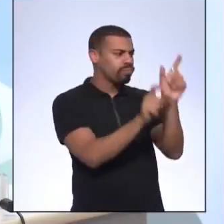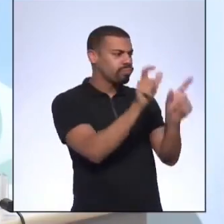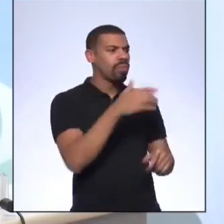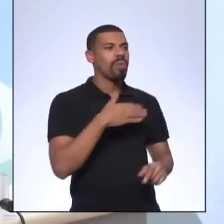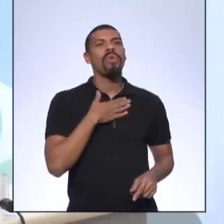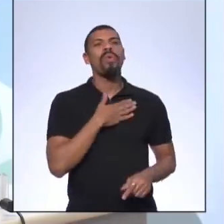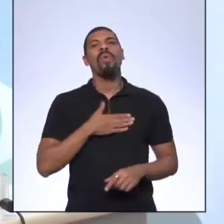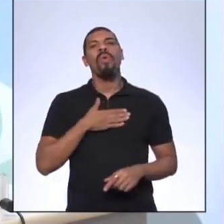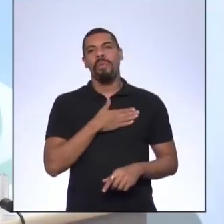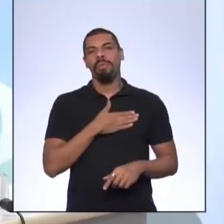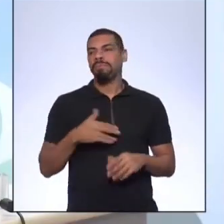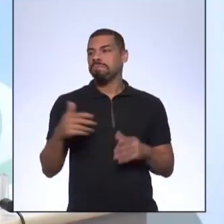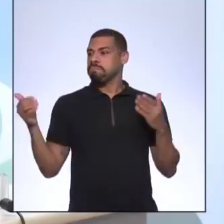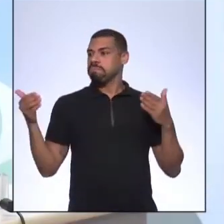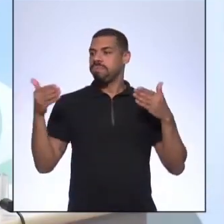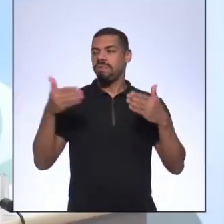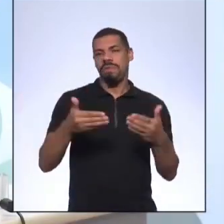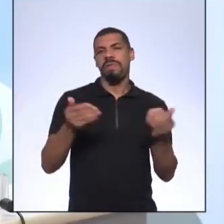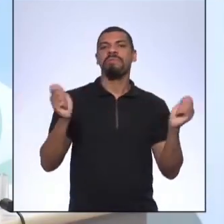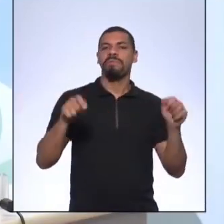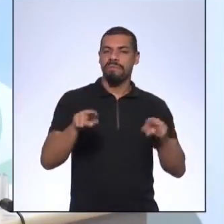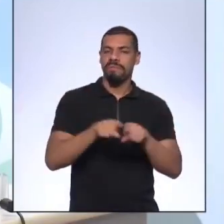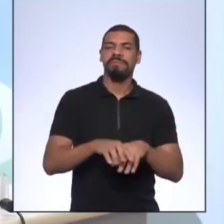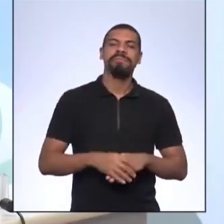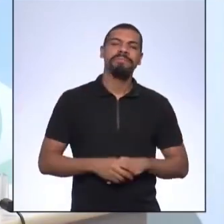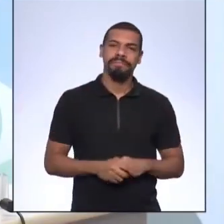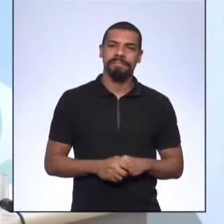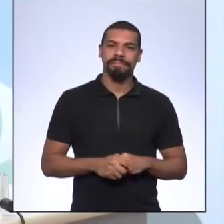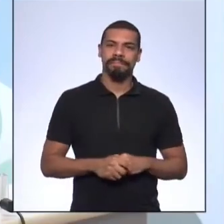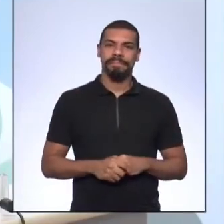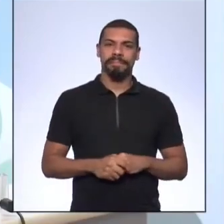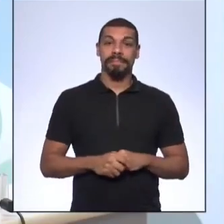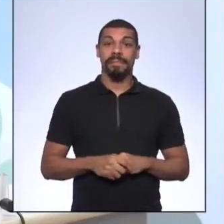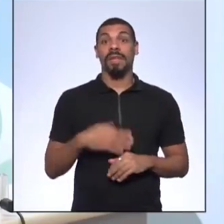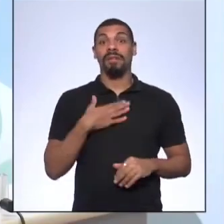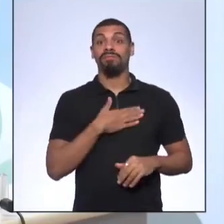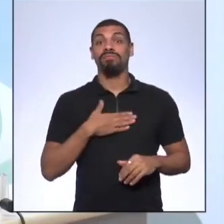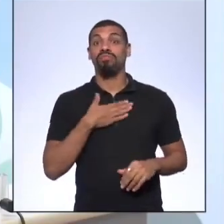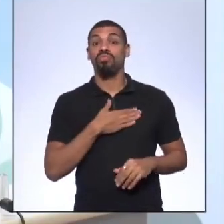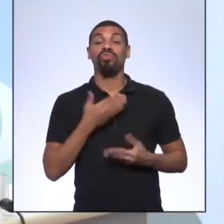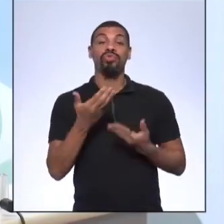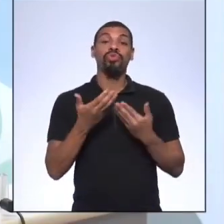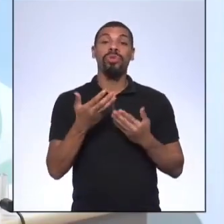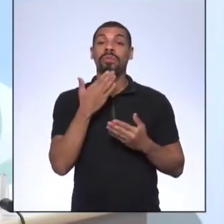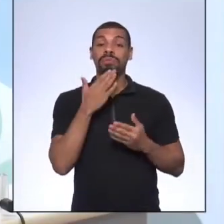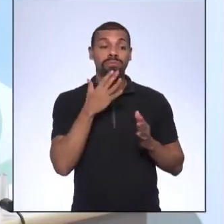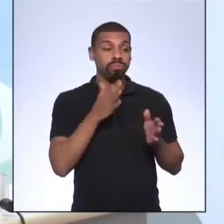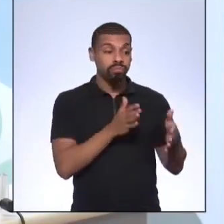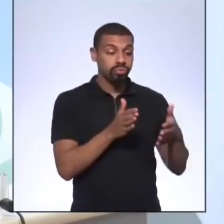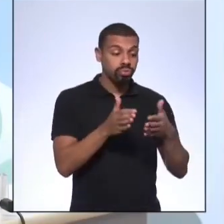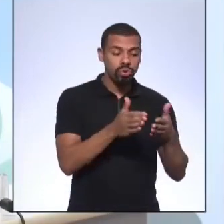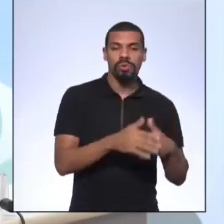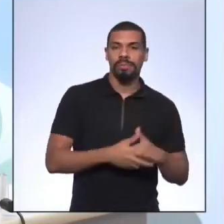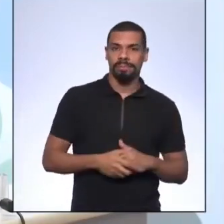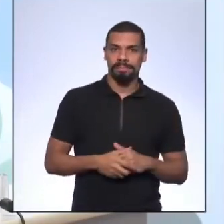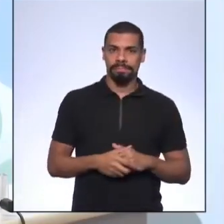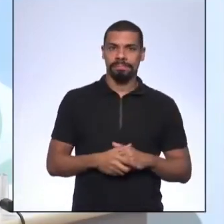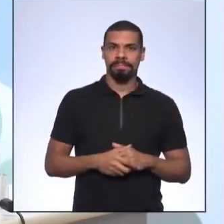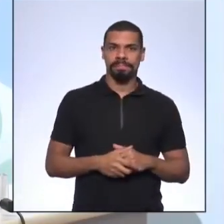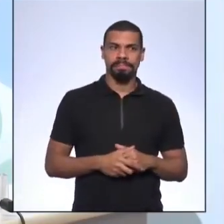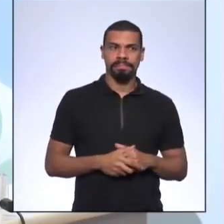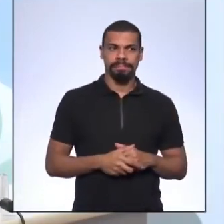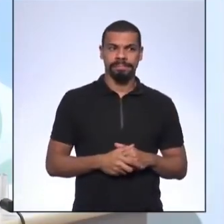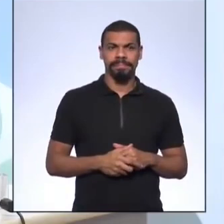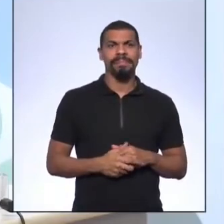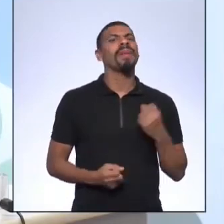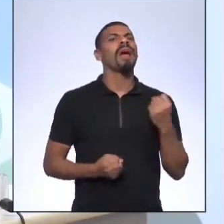se voluntariassem nessas missões aí de descobrir novas rotas comerciais pelo mar, né? Então,